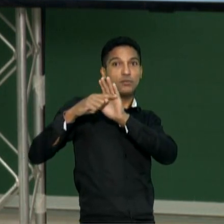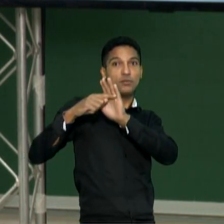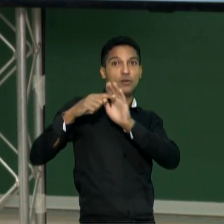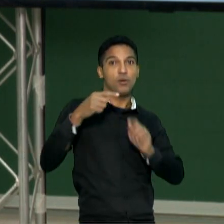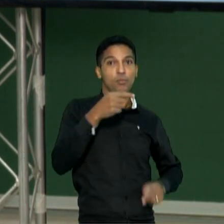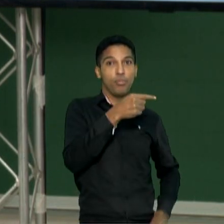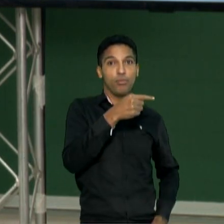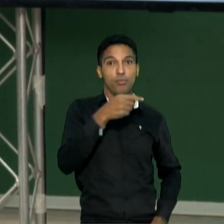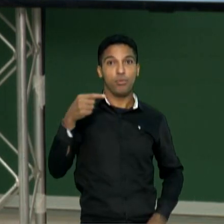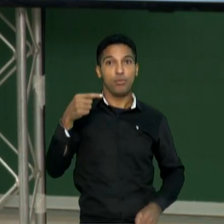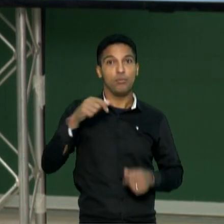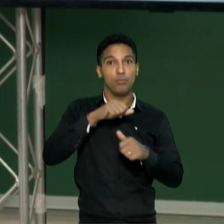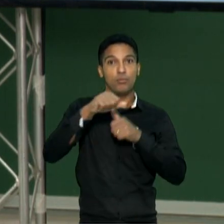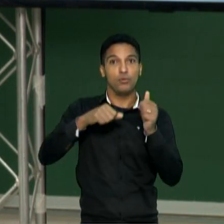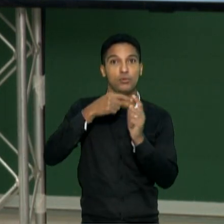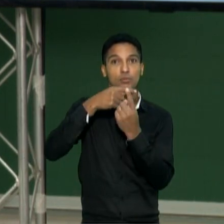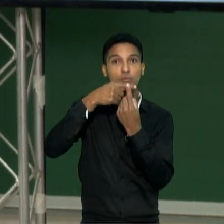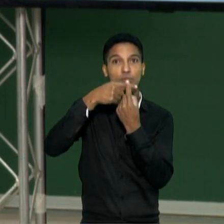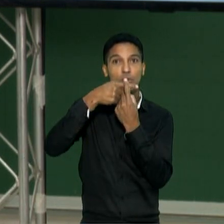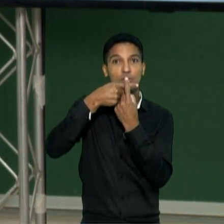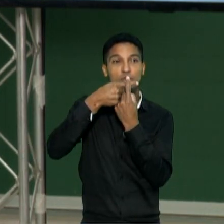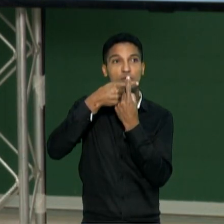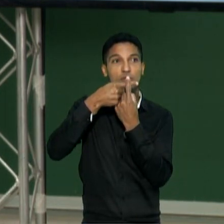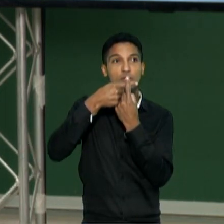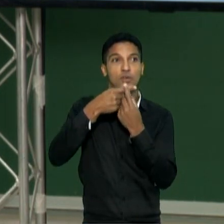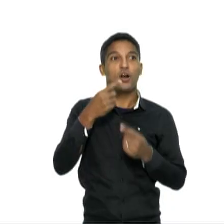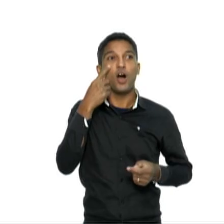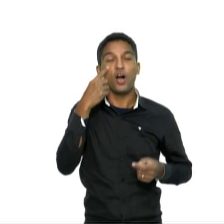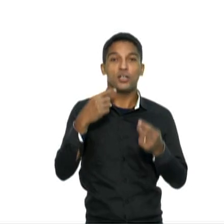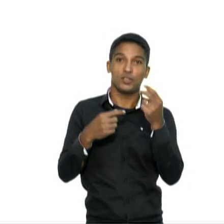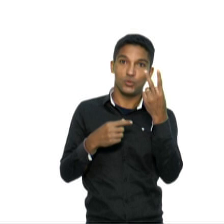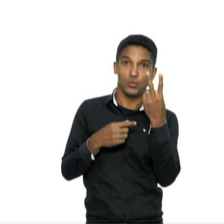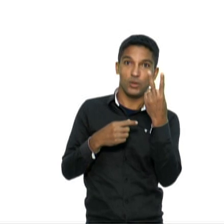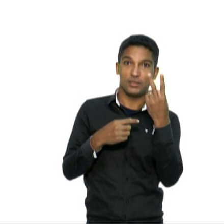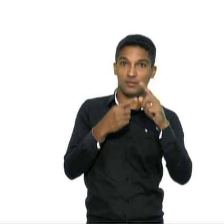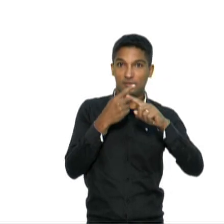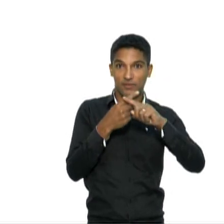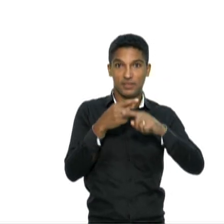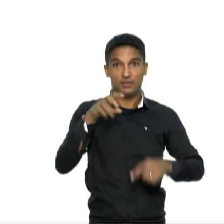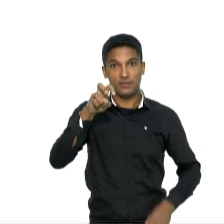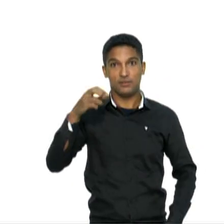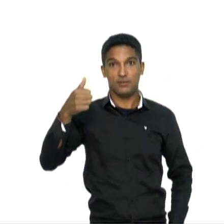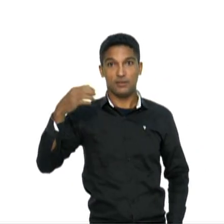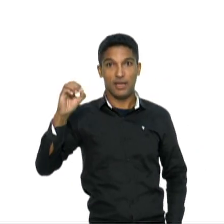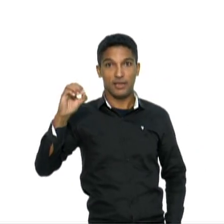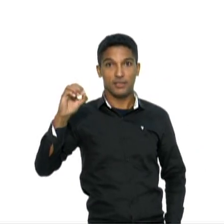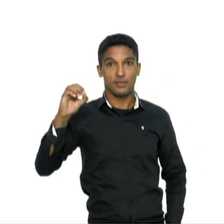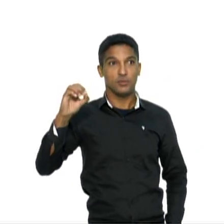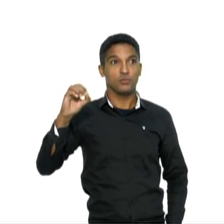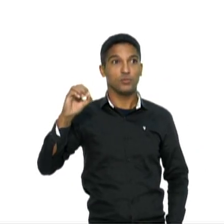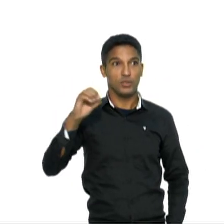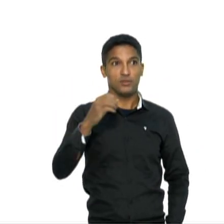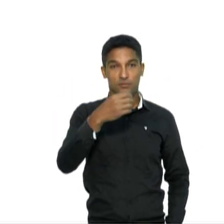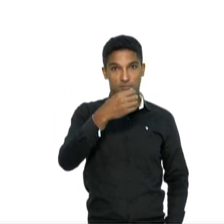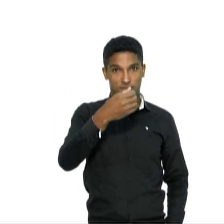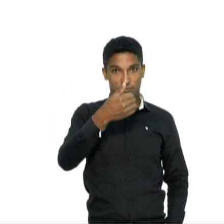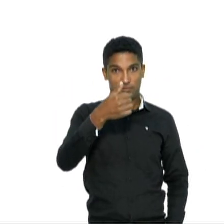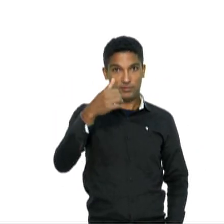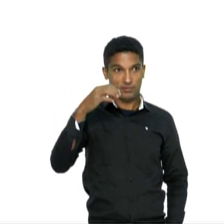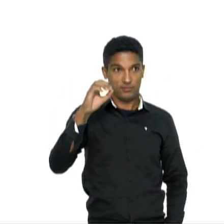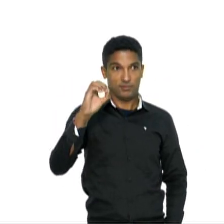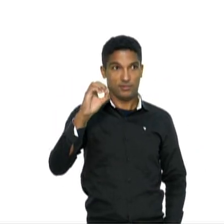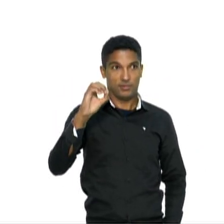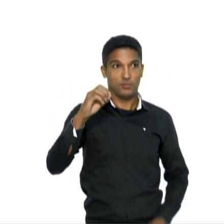Ou seja, vai ficar positivo, 2 vezes 5, 10. 10 positivo pela regrinha de sinal. E o menos 8, né,